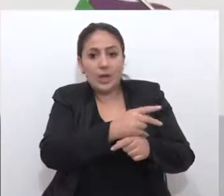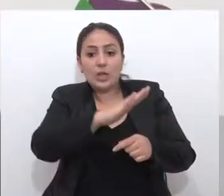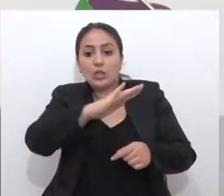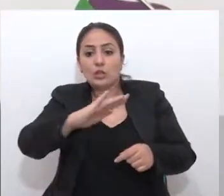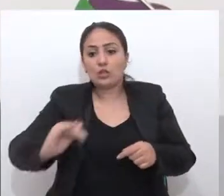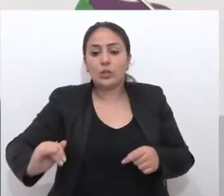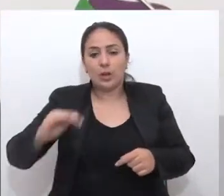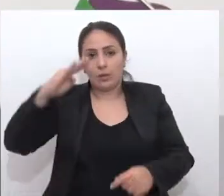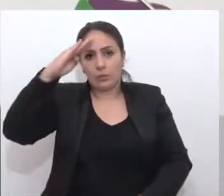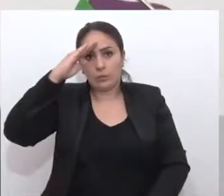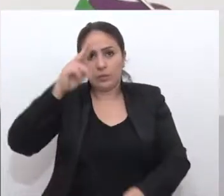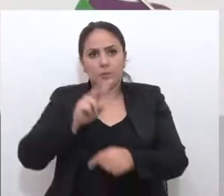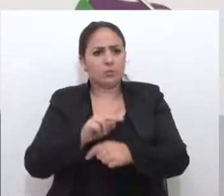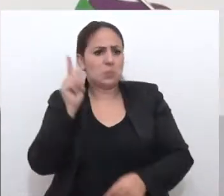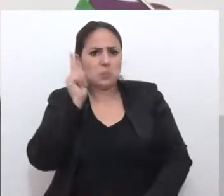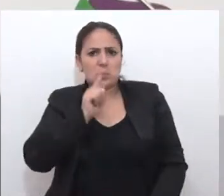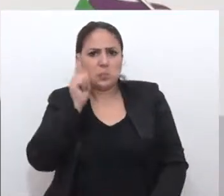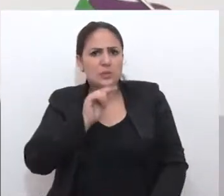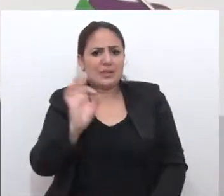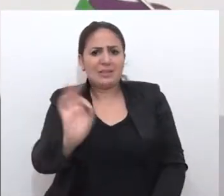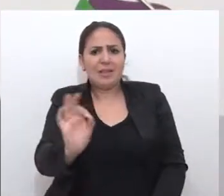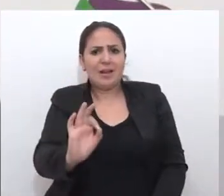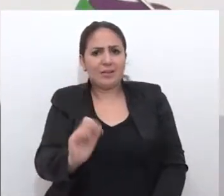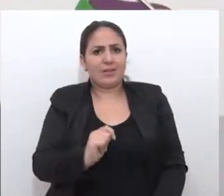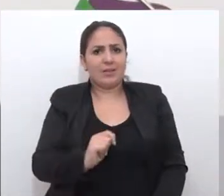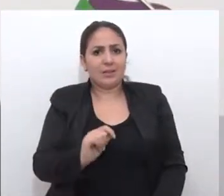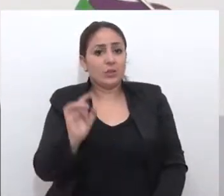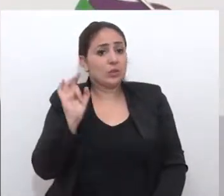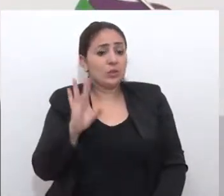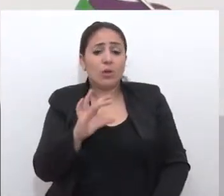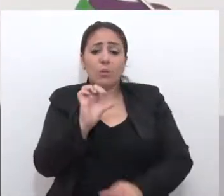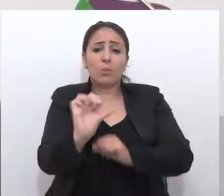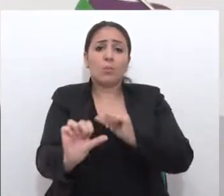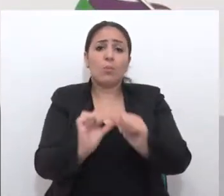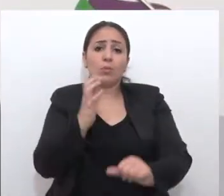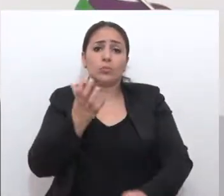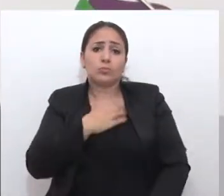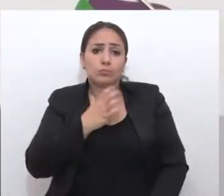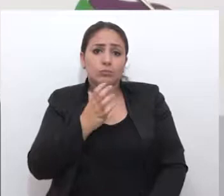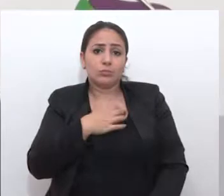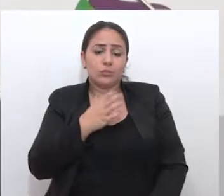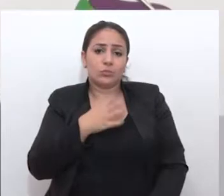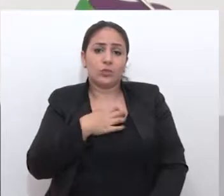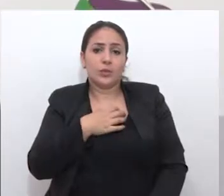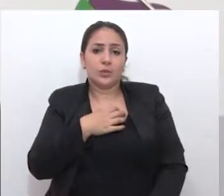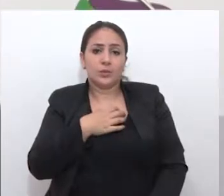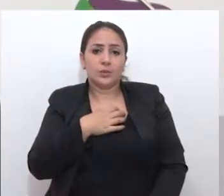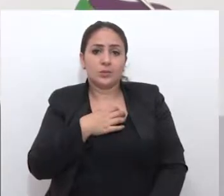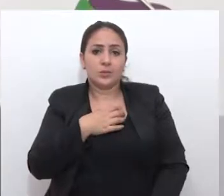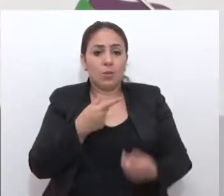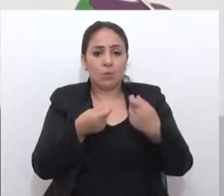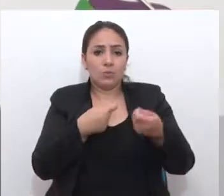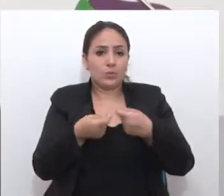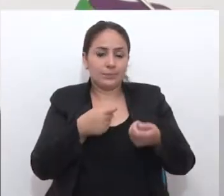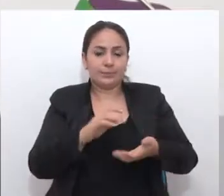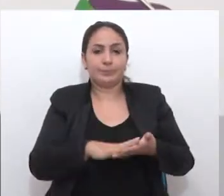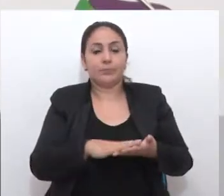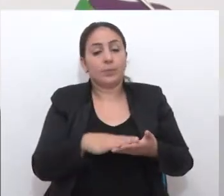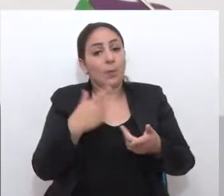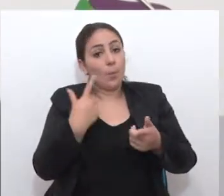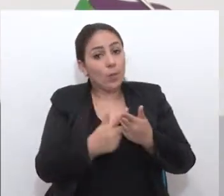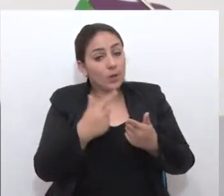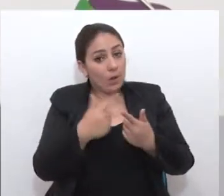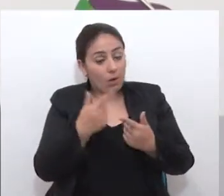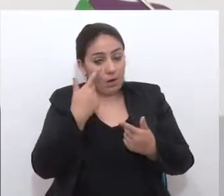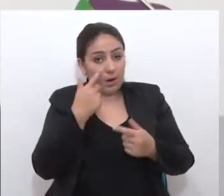câmera e tira os vigilantes, nós não vamos ter, na verdade, um ganho em segurança pública, nós vamos ter apenas uma alteração da forma de se vigiar, de se